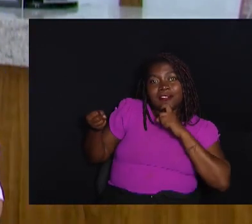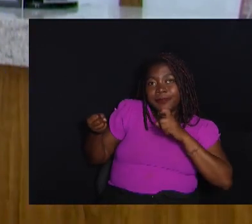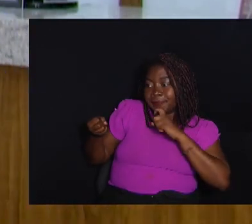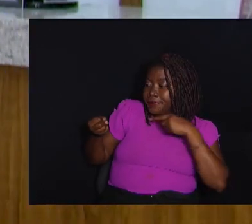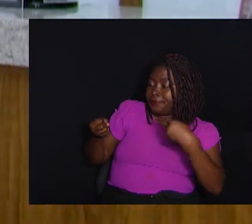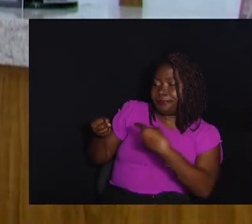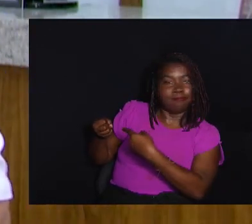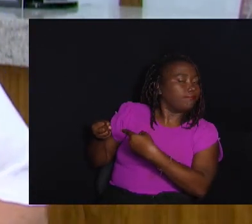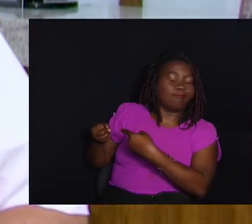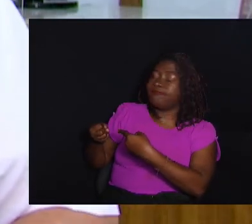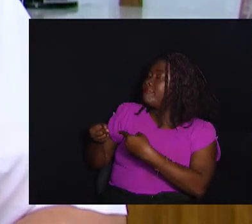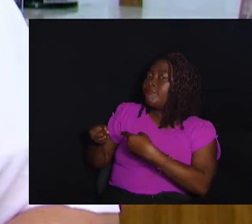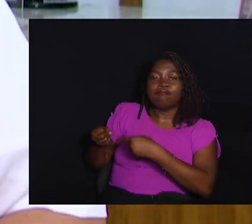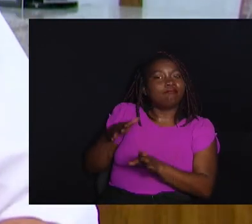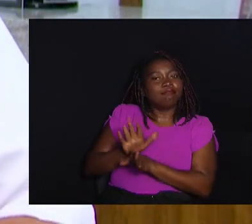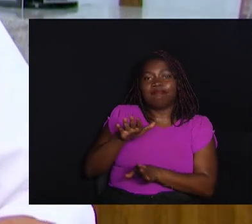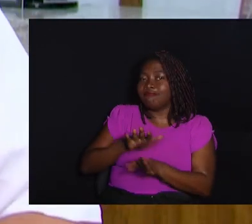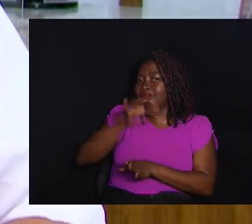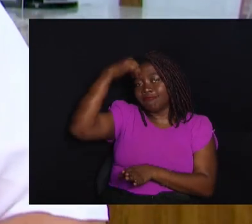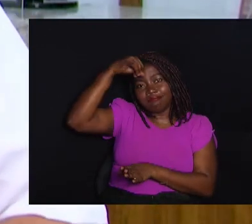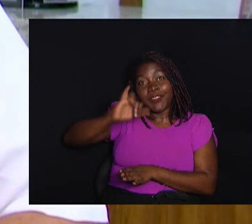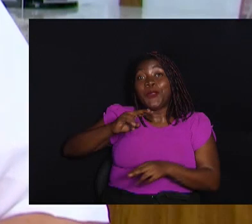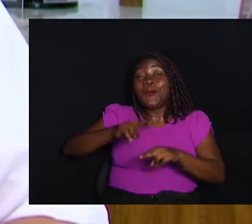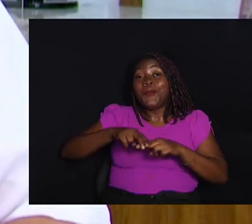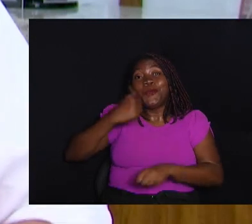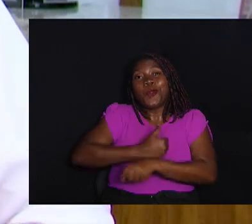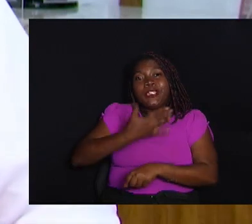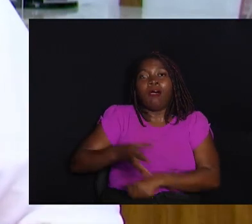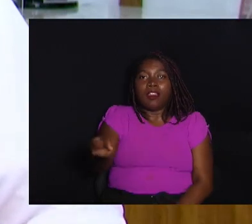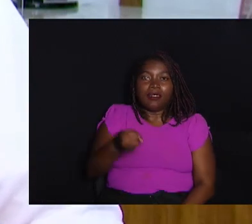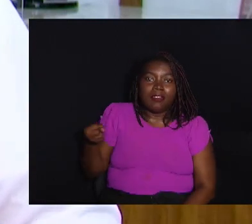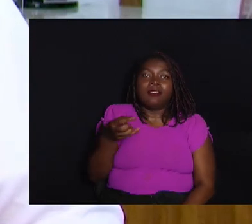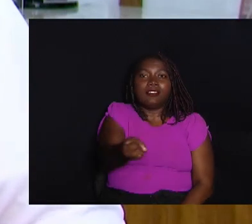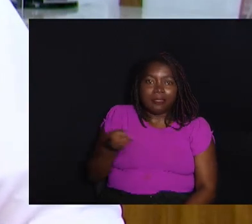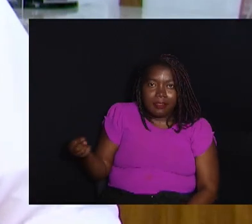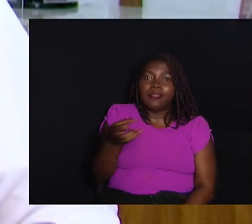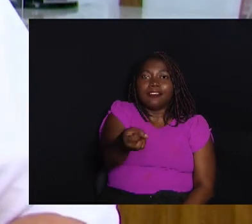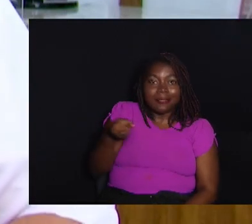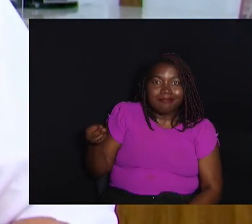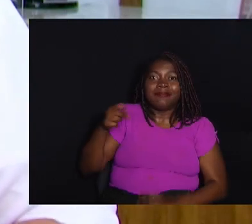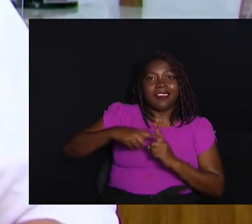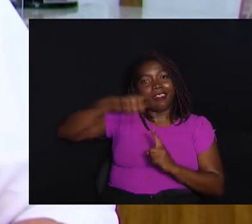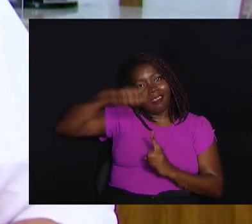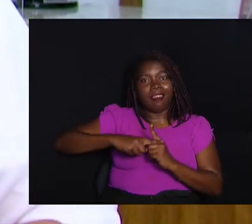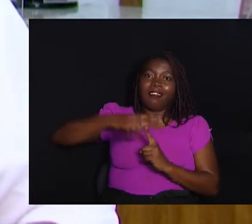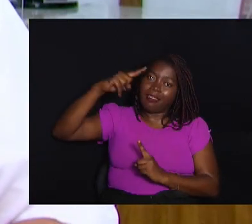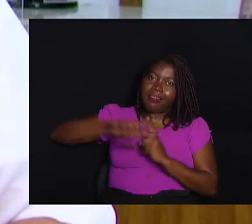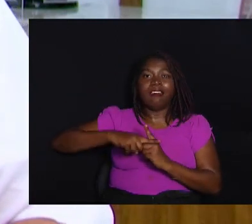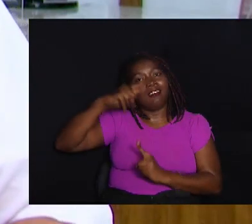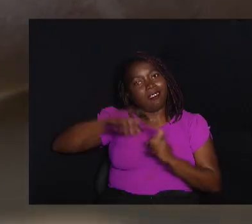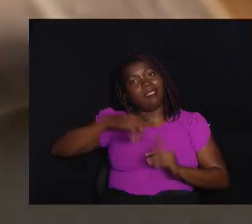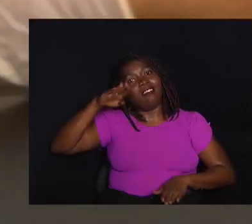geladeira também não é aconselhável, porque toda hora se abre a porta da geladeira, então oscila a temperatura. Isso vai tirar